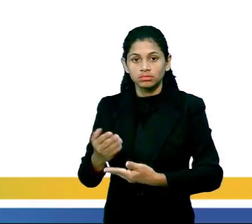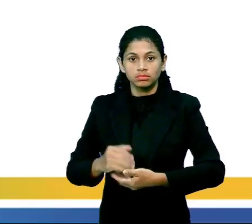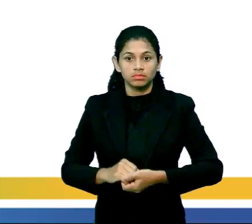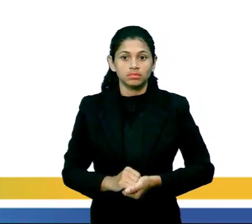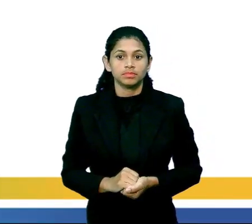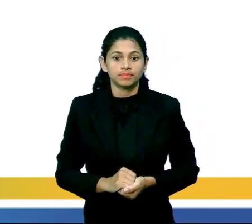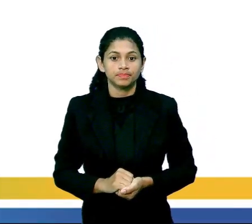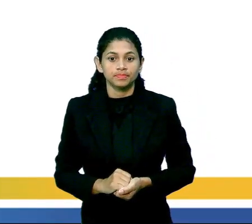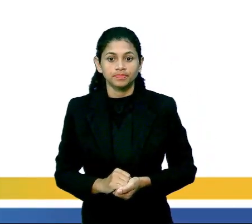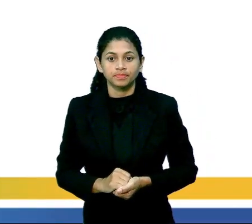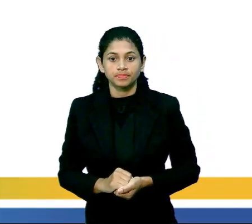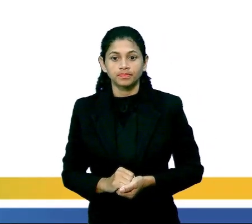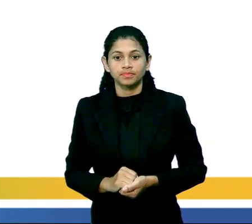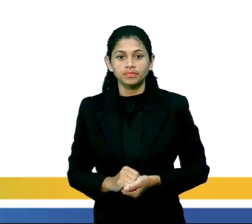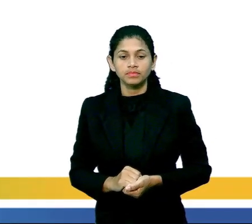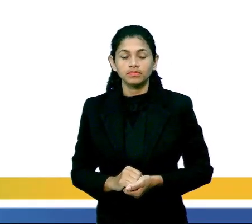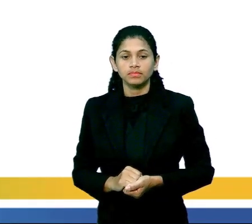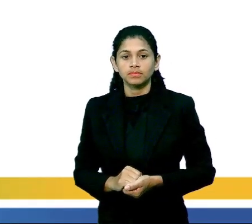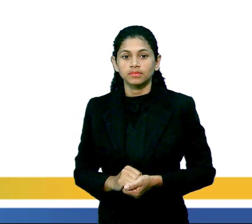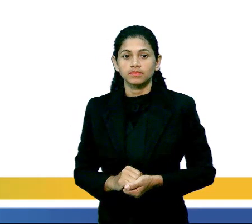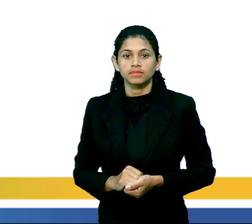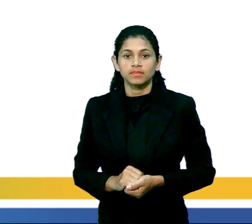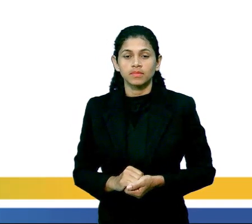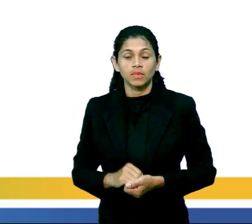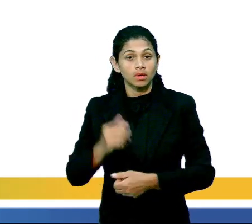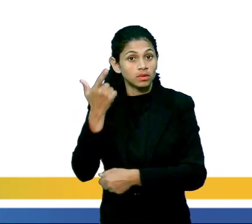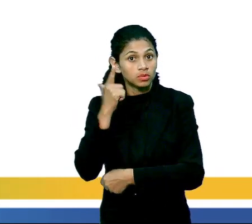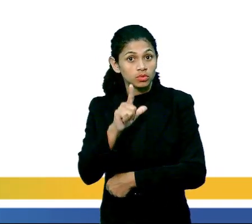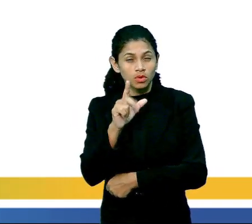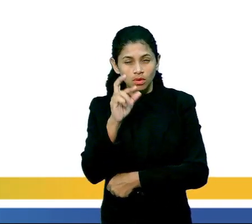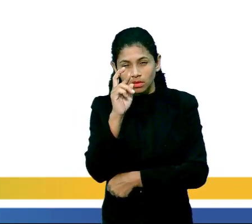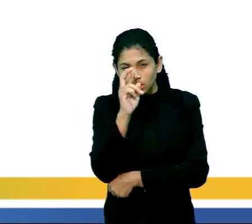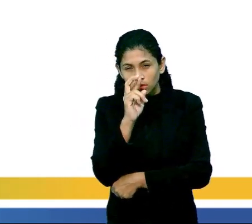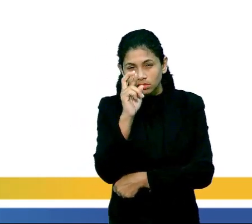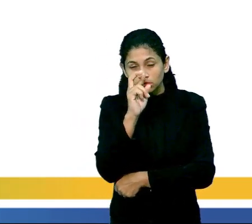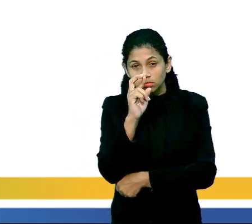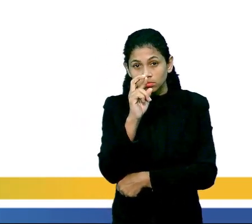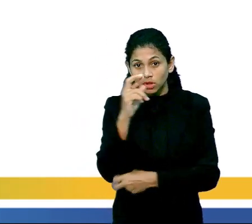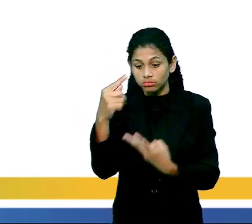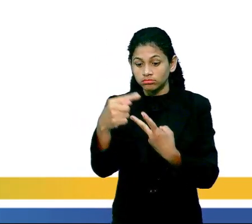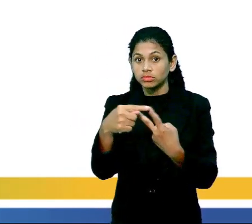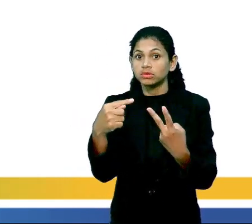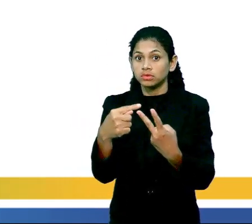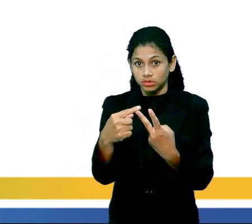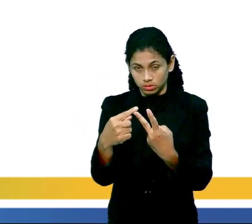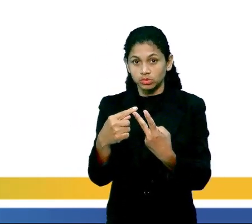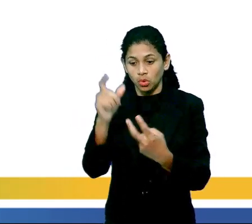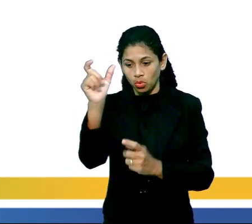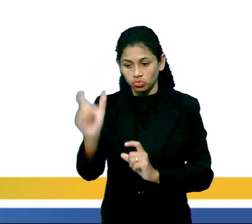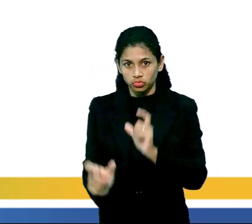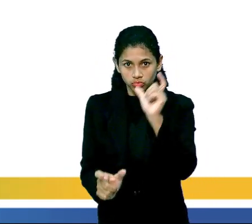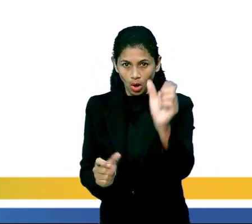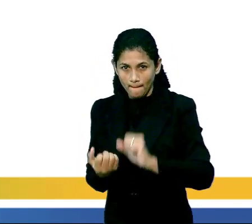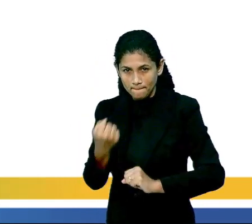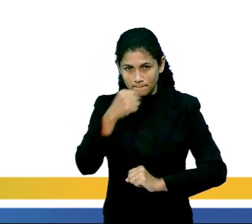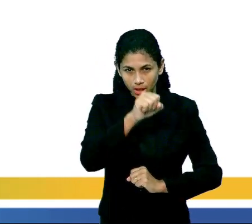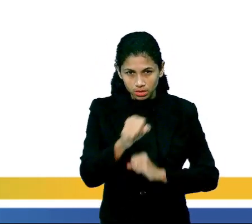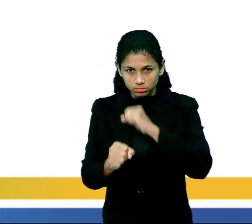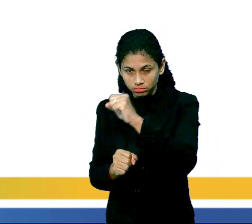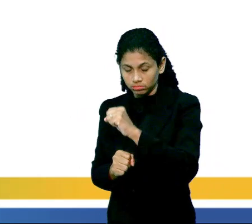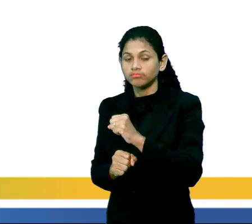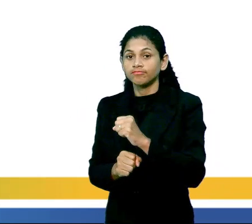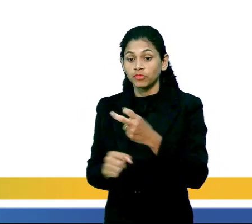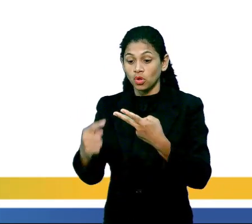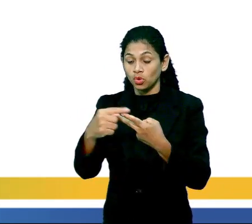cinematográficos, como é o caso da imagem a seguir, você consegue observar dois lutadores. São fictícios? Sim, mas são duas